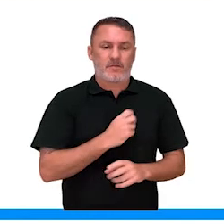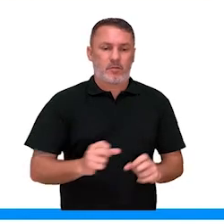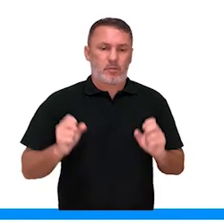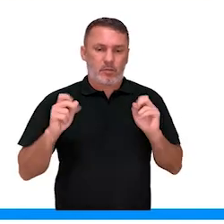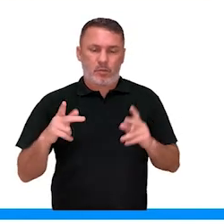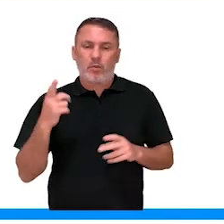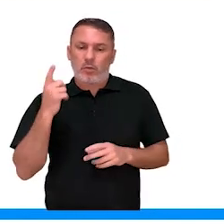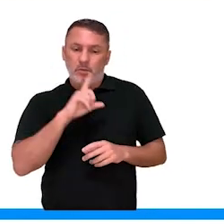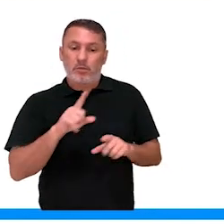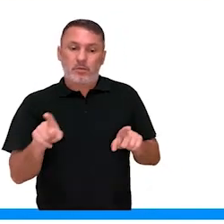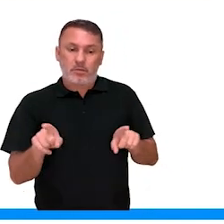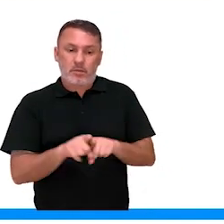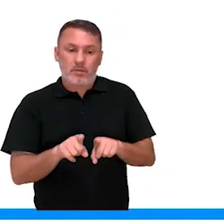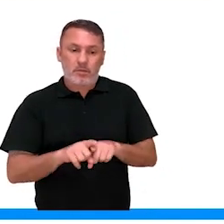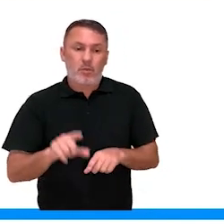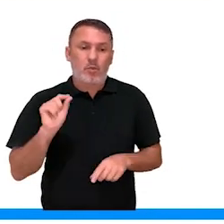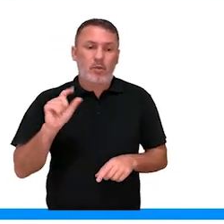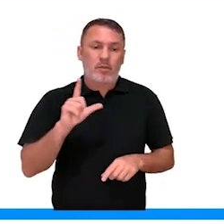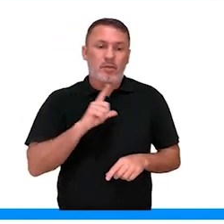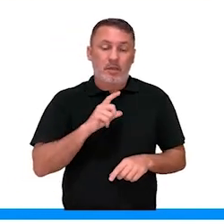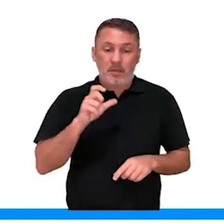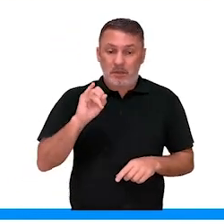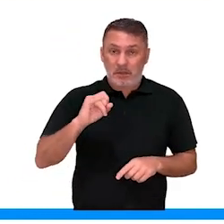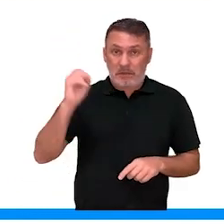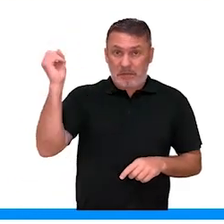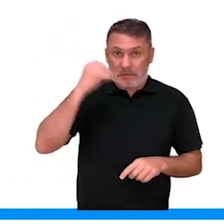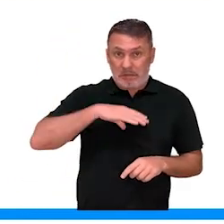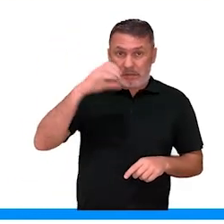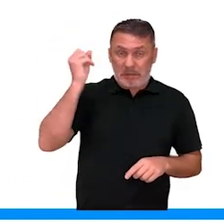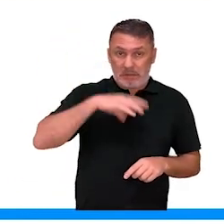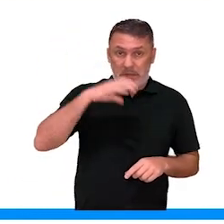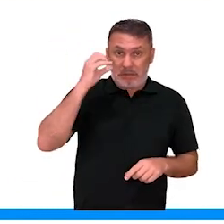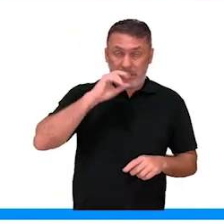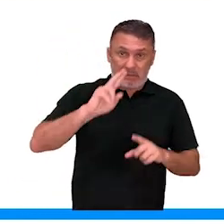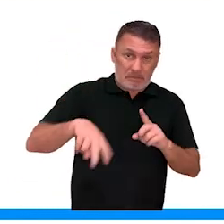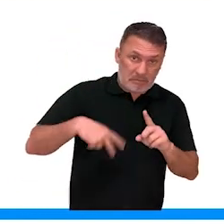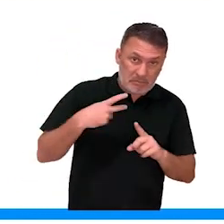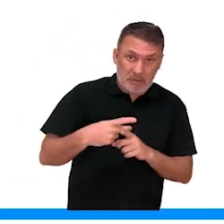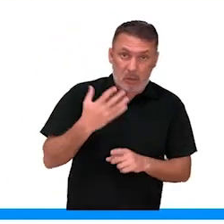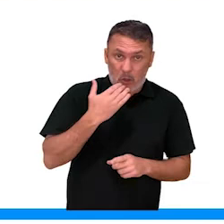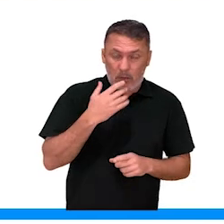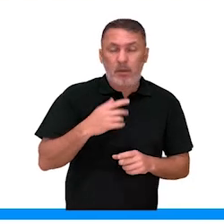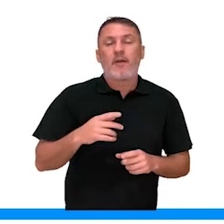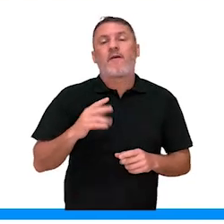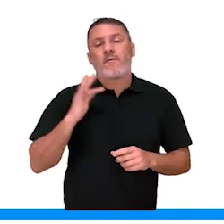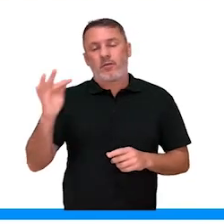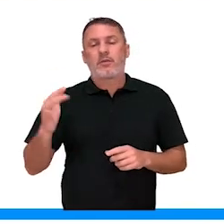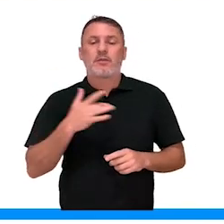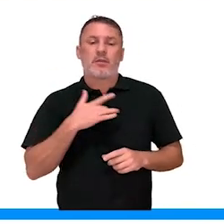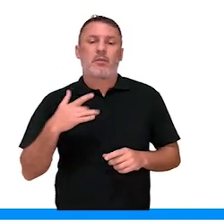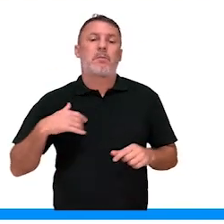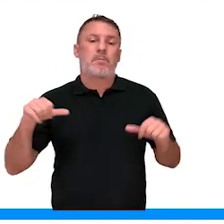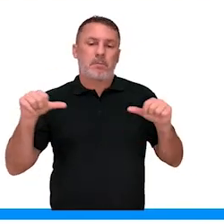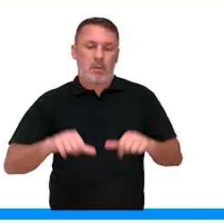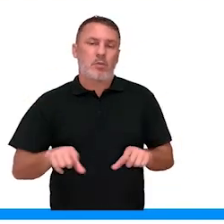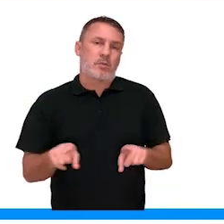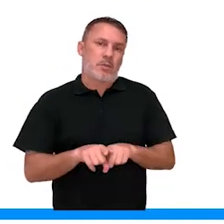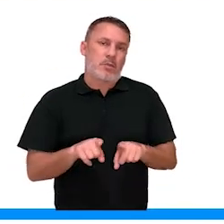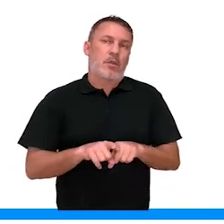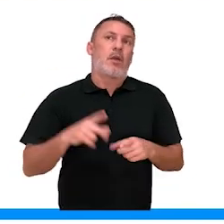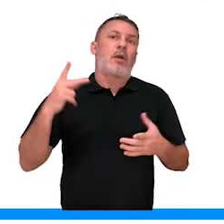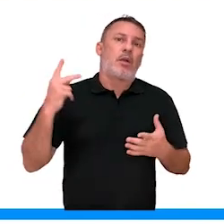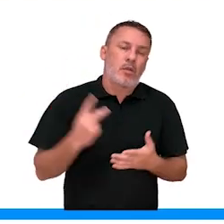precisa, ok? Além disso, um excesso da quantidade desses sais também faz mal para a nossa